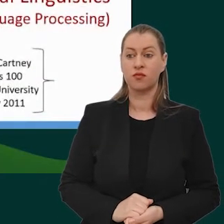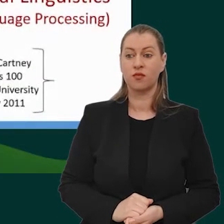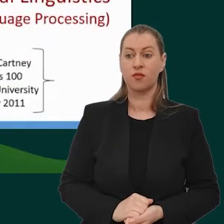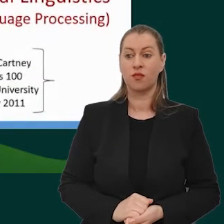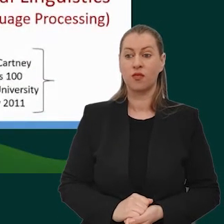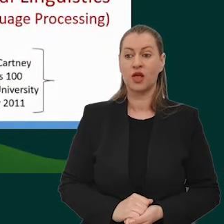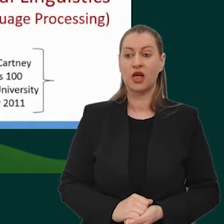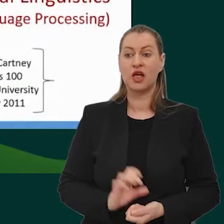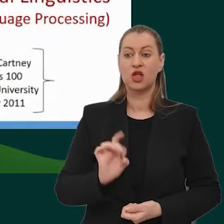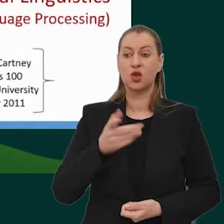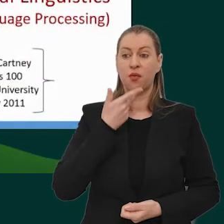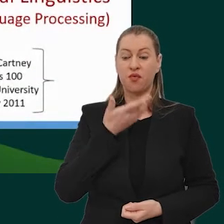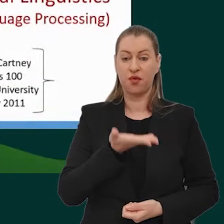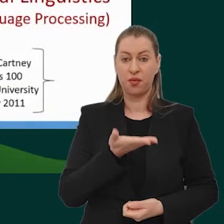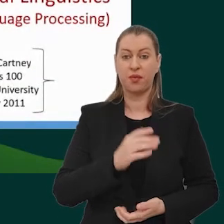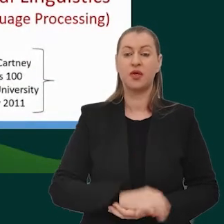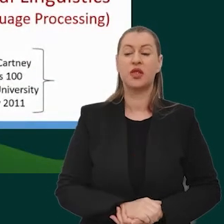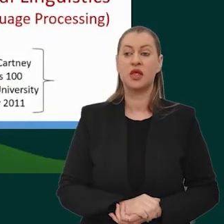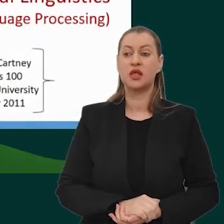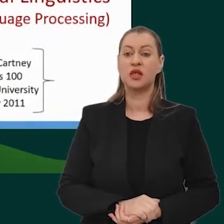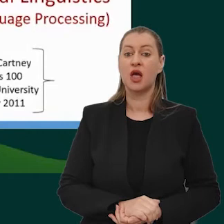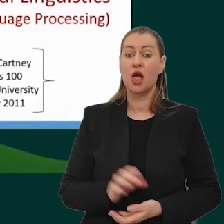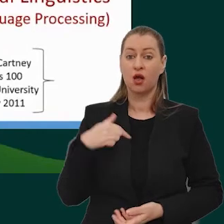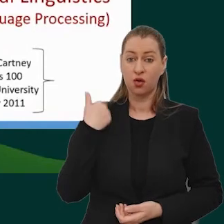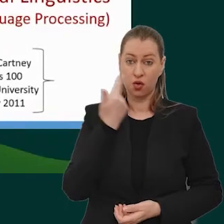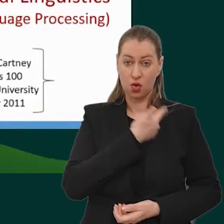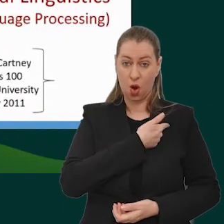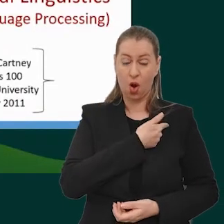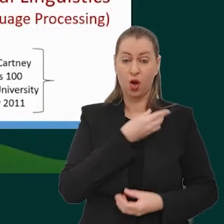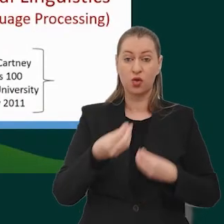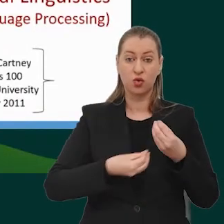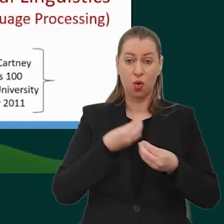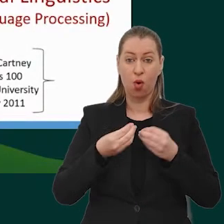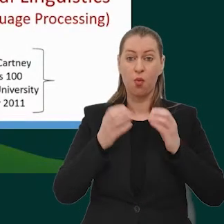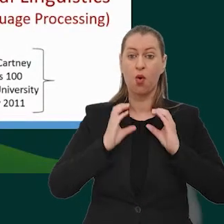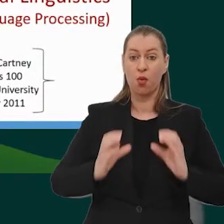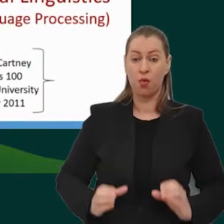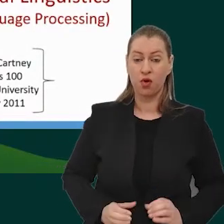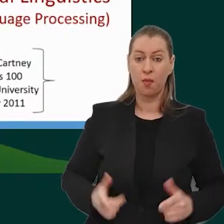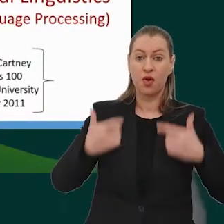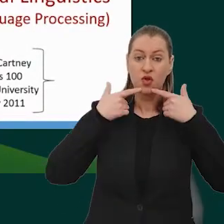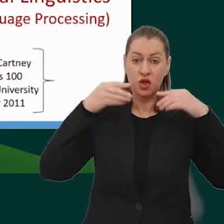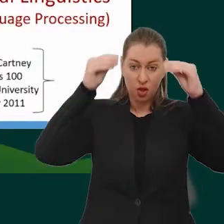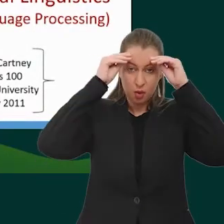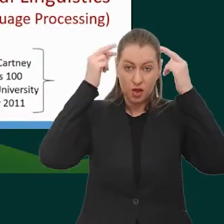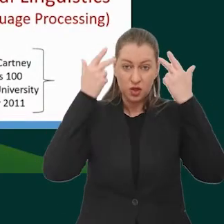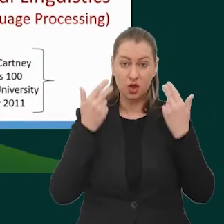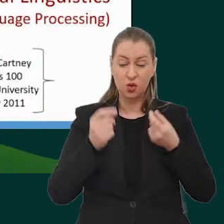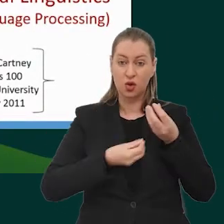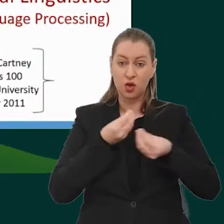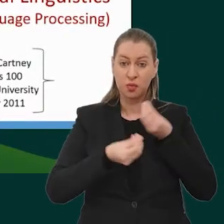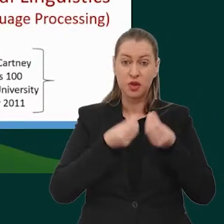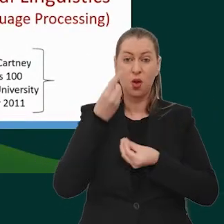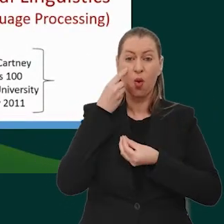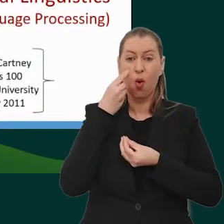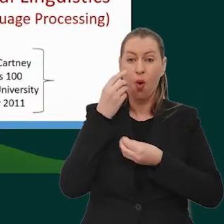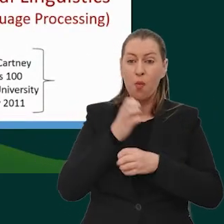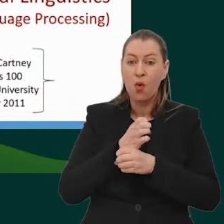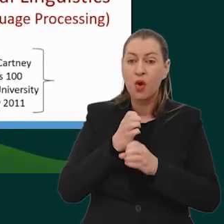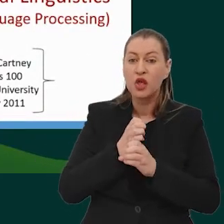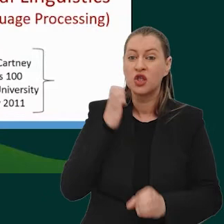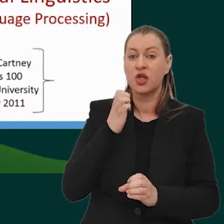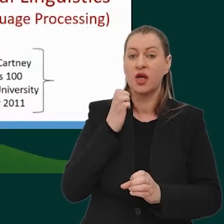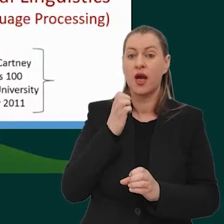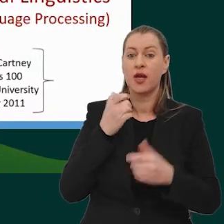E aqui, só para situar bem, a gente, com o processamento de linguagem natural, a gente está exatamente naquele limiar entre engenharia e linguística, né? A